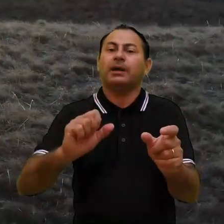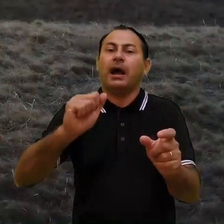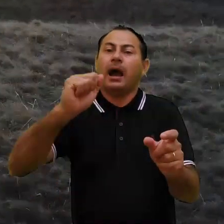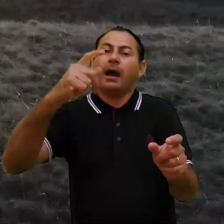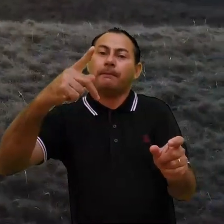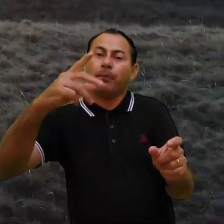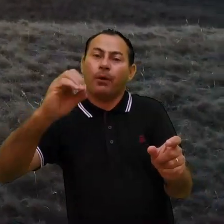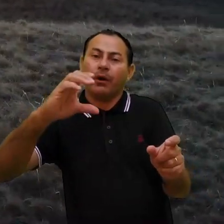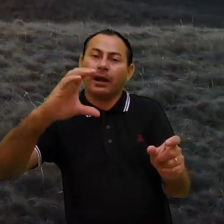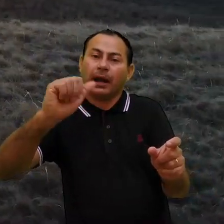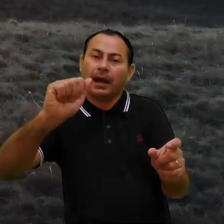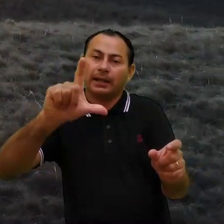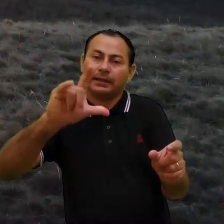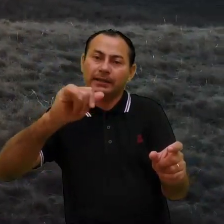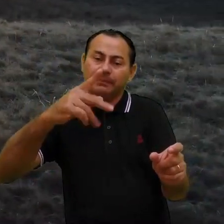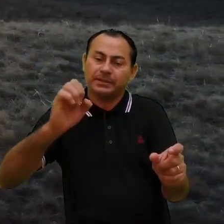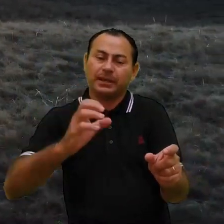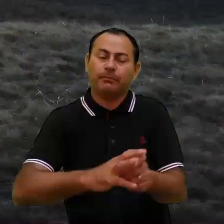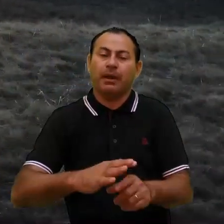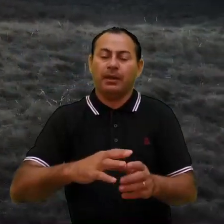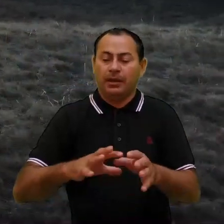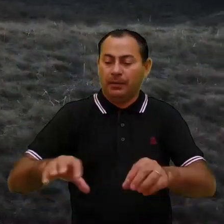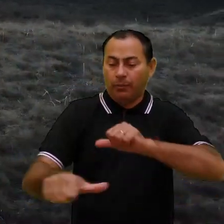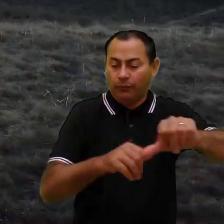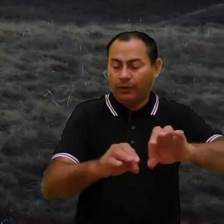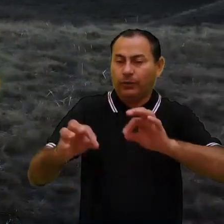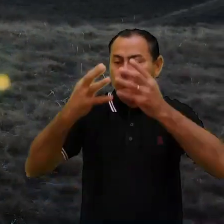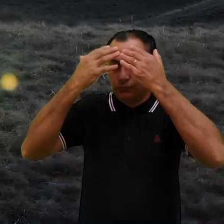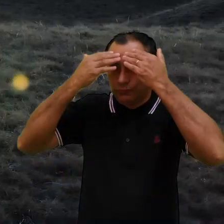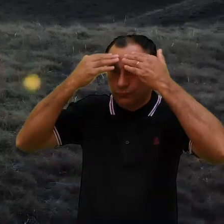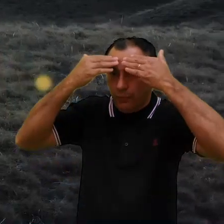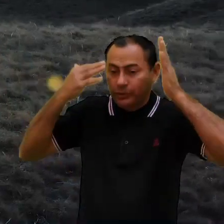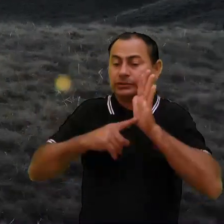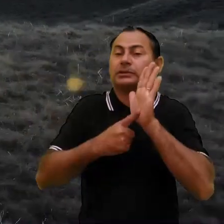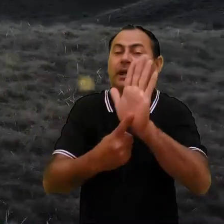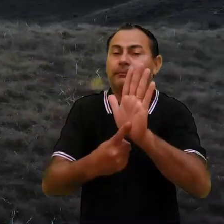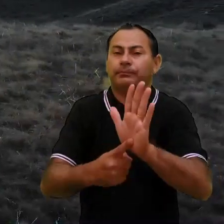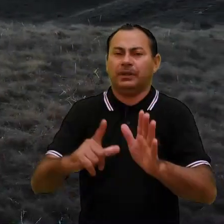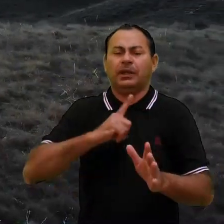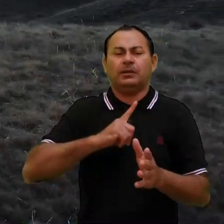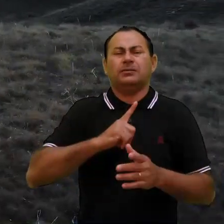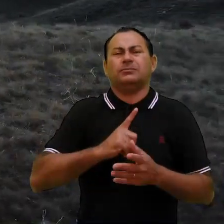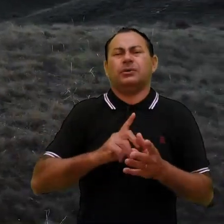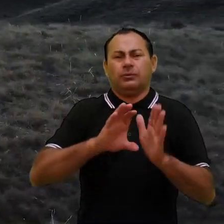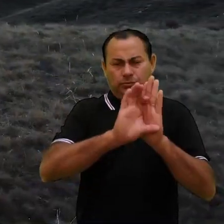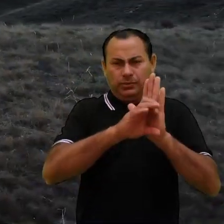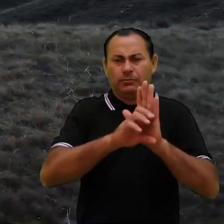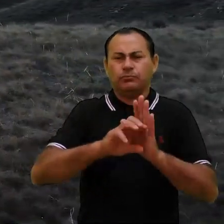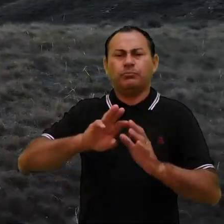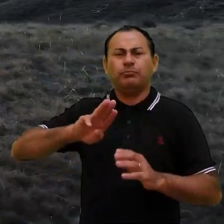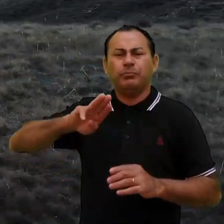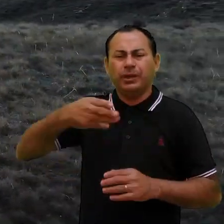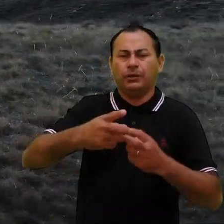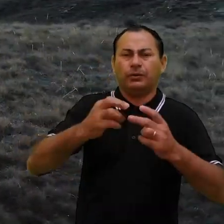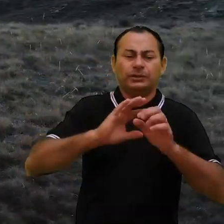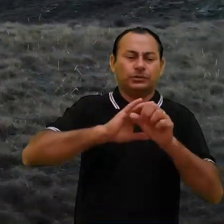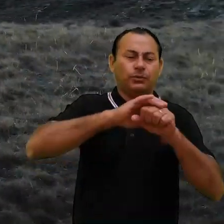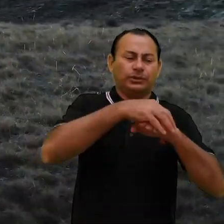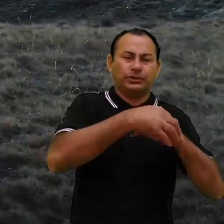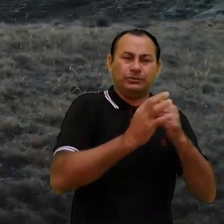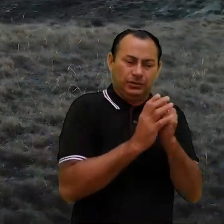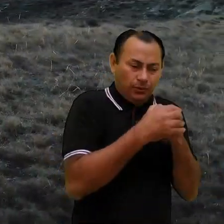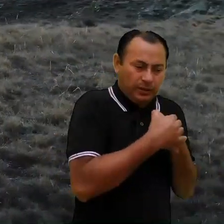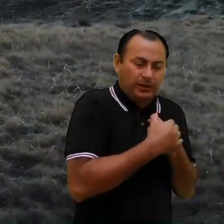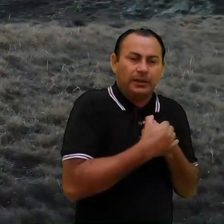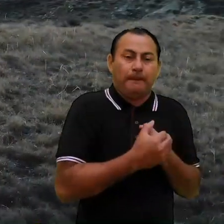significa remover ou retirar o véu. O conceito é o seguinte: existem milhões de coisas por trás do véu, pesado, e